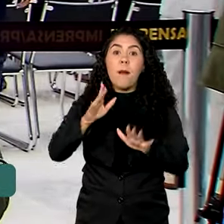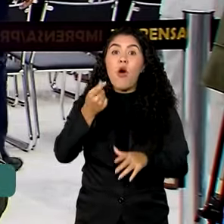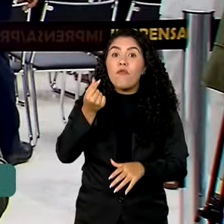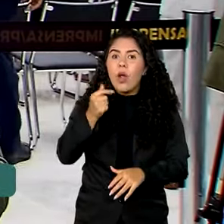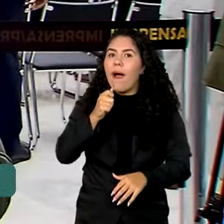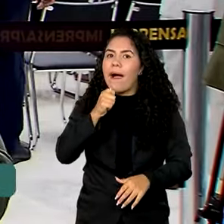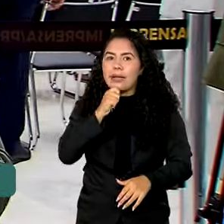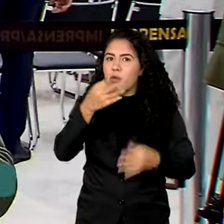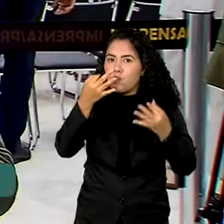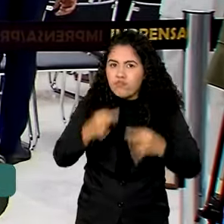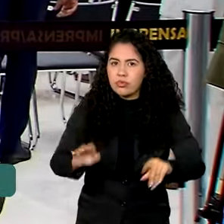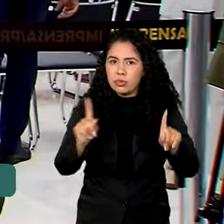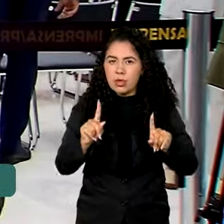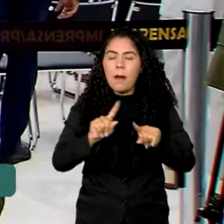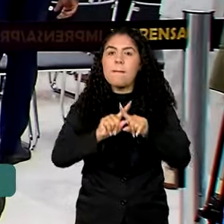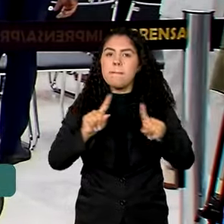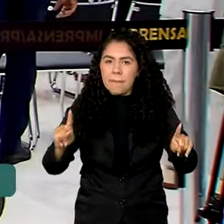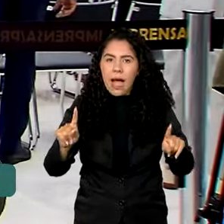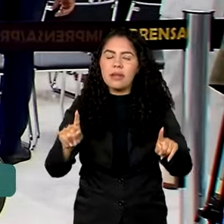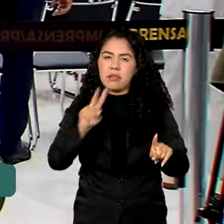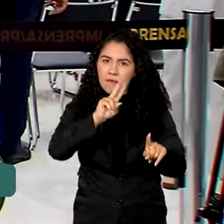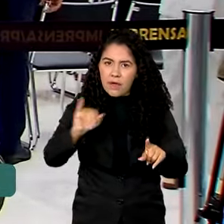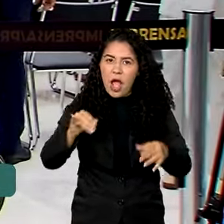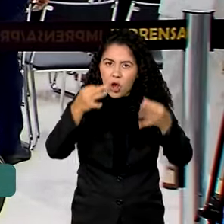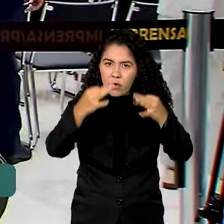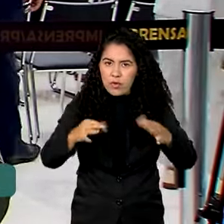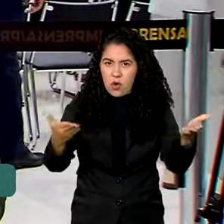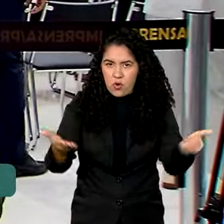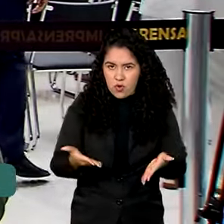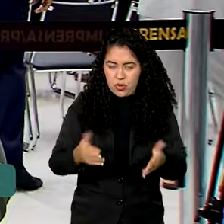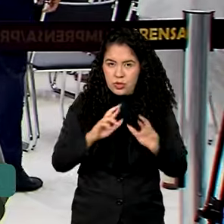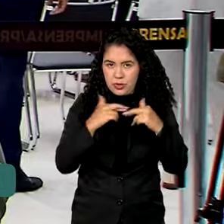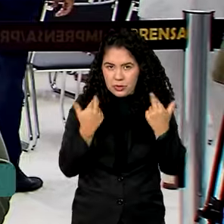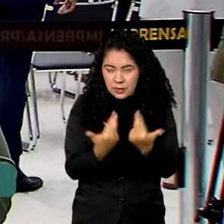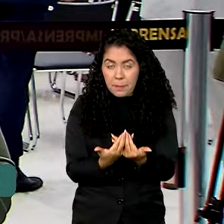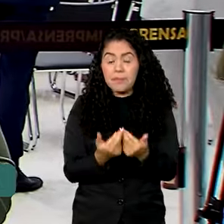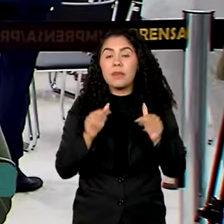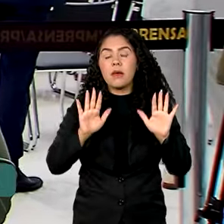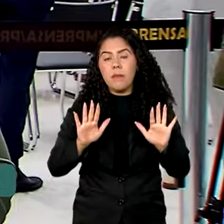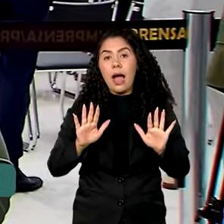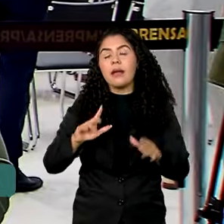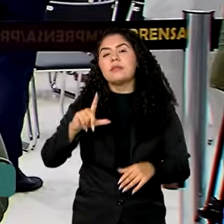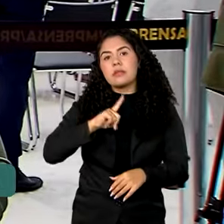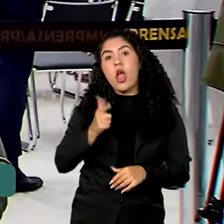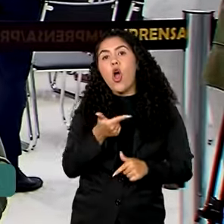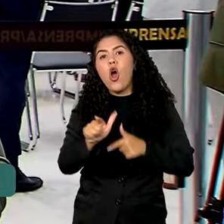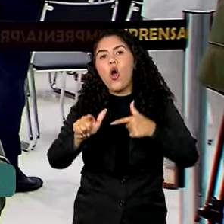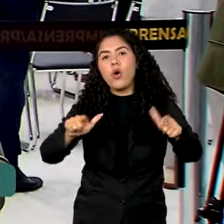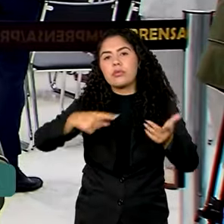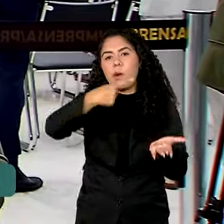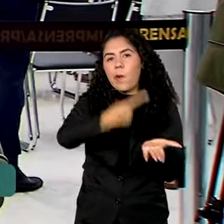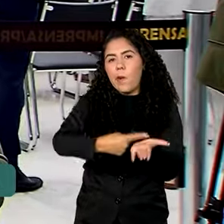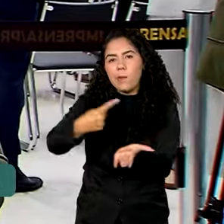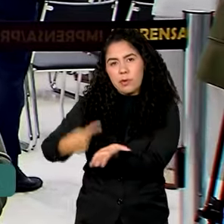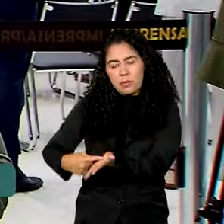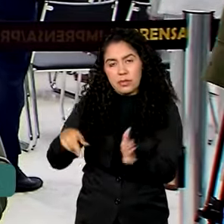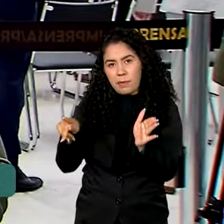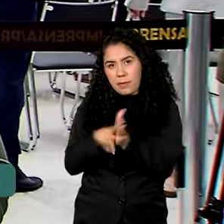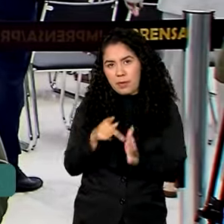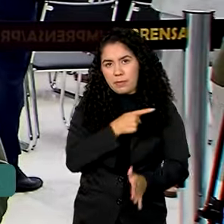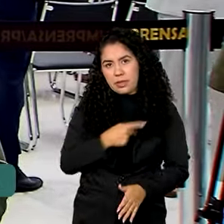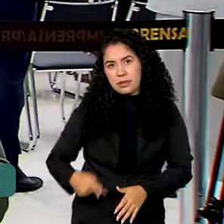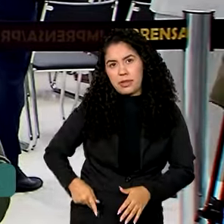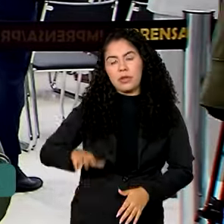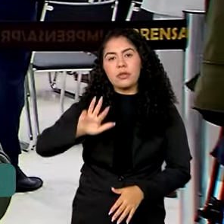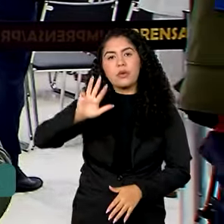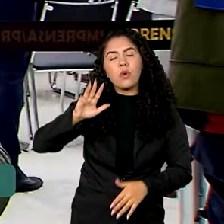confirmado, esse total vai ser confirmado durante essa reunião. Bem, além dessa agenda do presidente Lula aqui de manhã, aqui em Brasília, à tarde